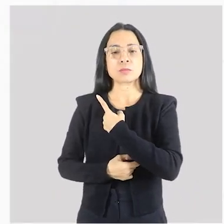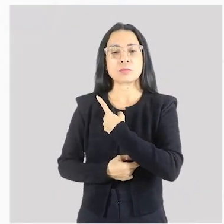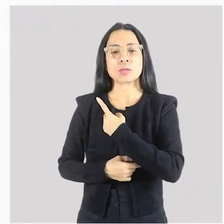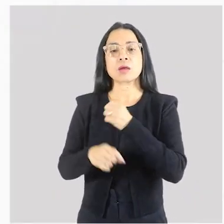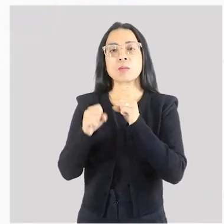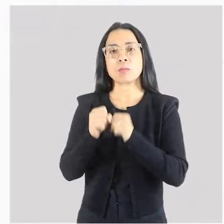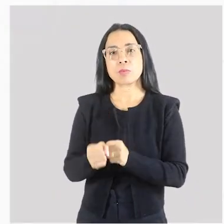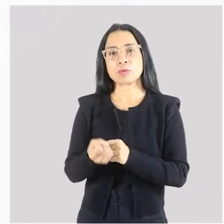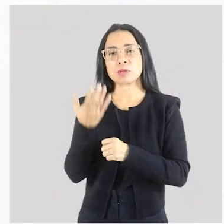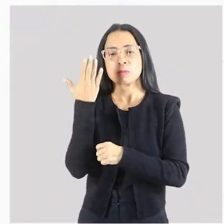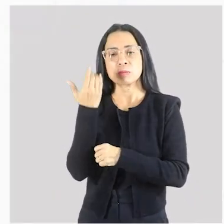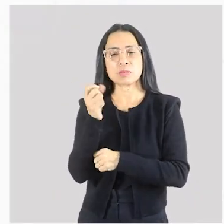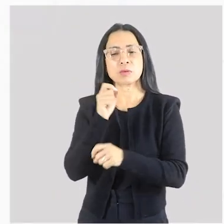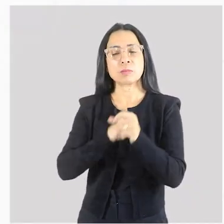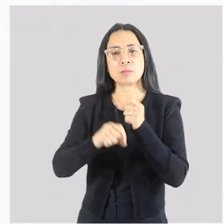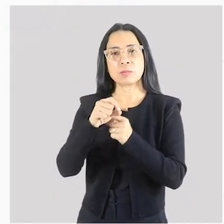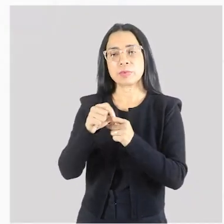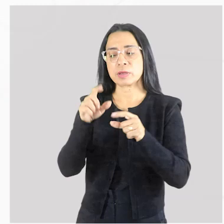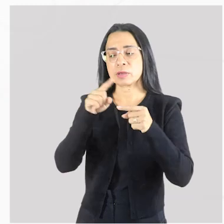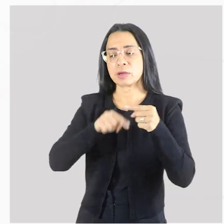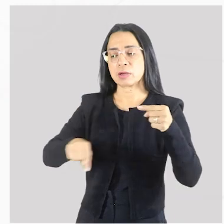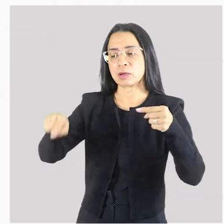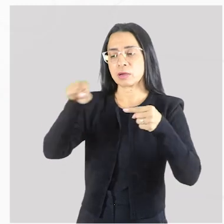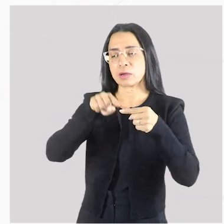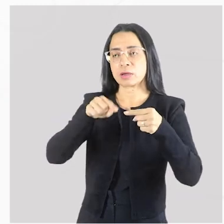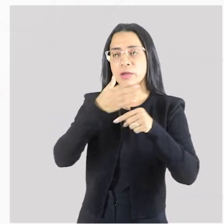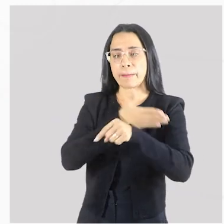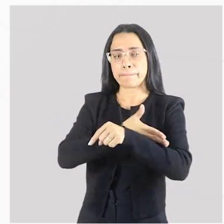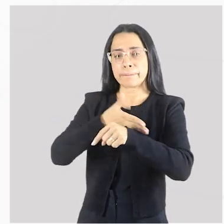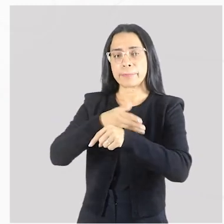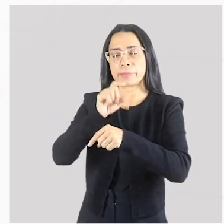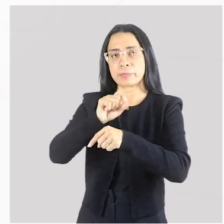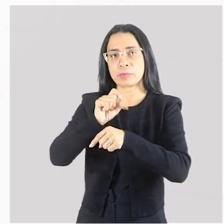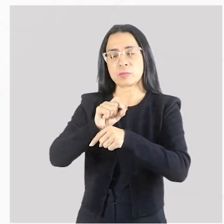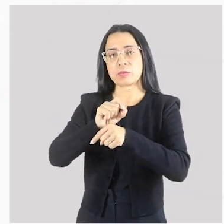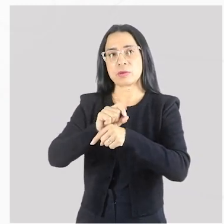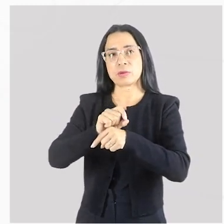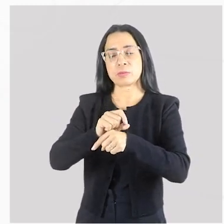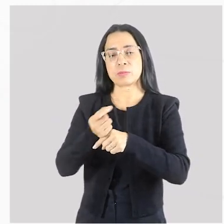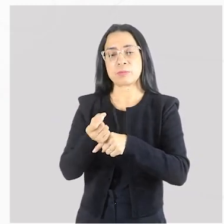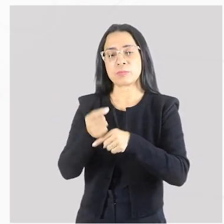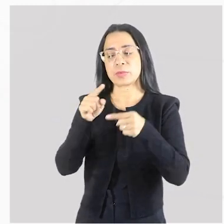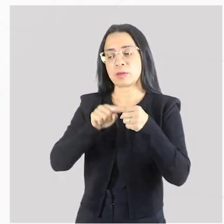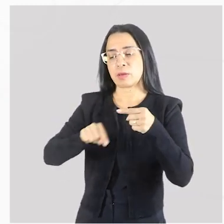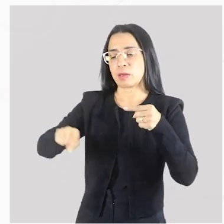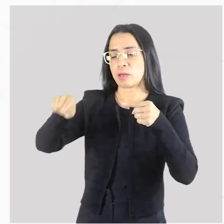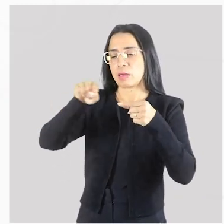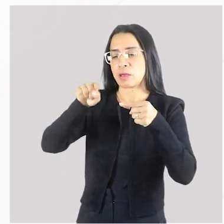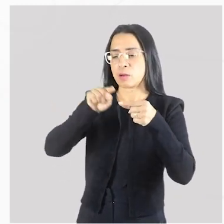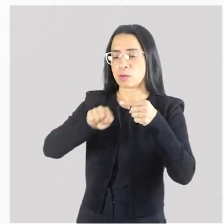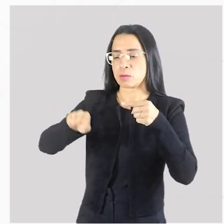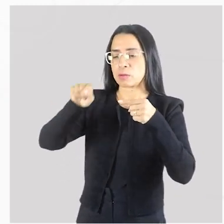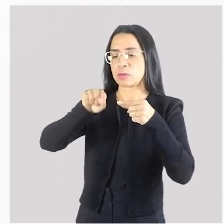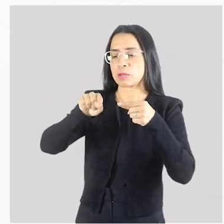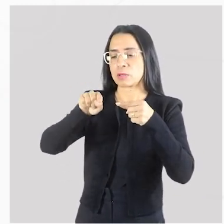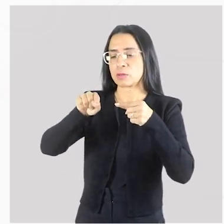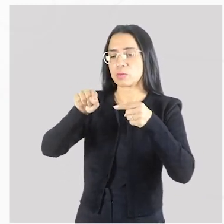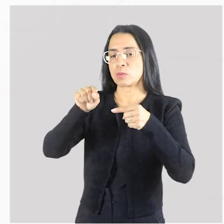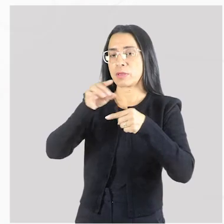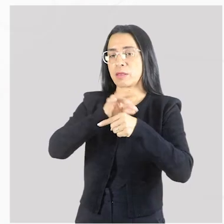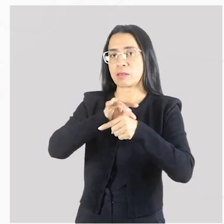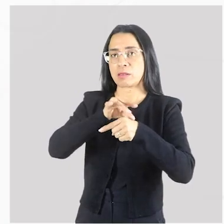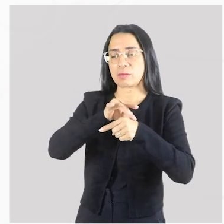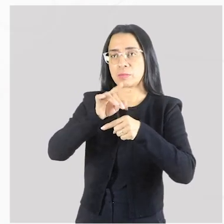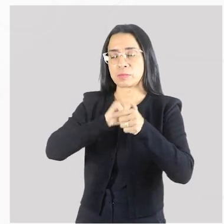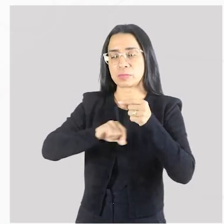branca. Ora, a área branca, turma, é a área da coroa circular. A parte de dentro é escura. Então, uma fórmula para você calcular a